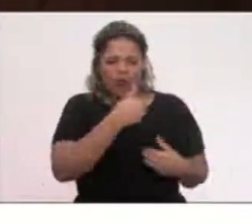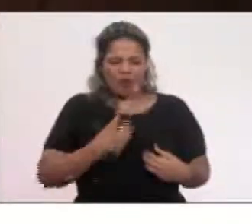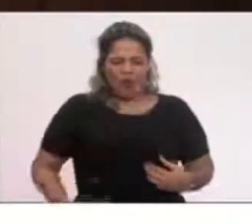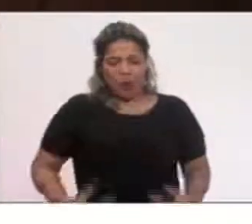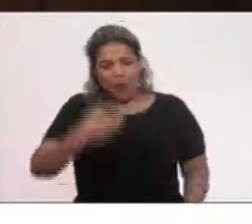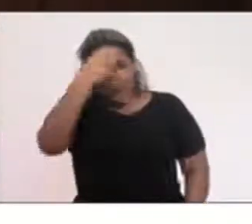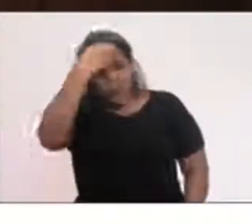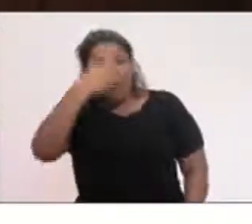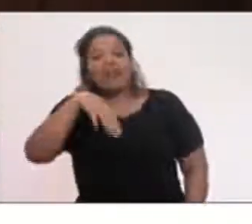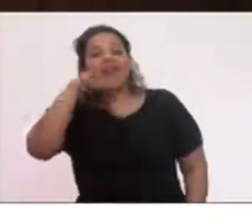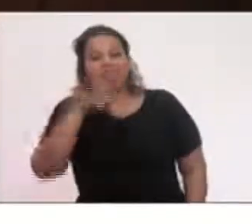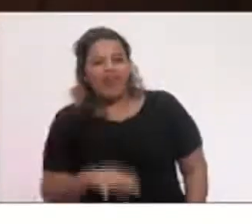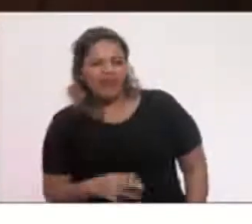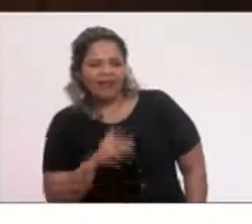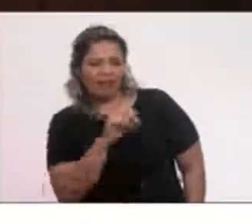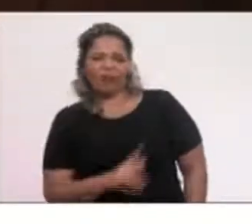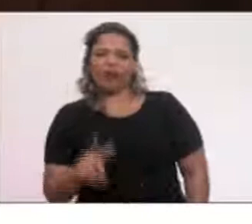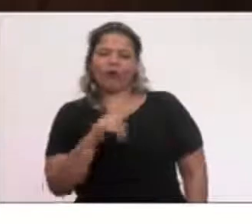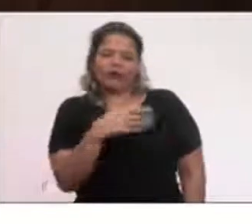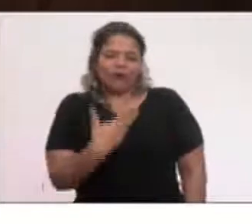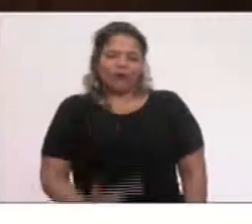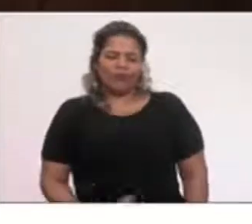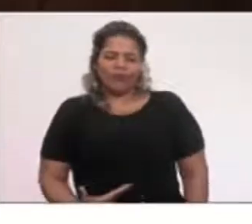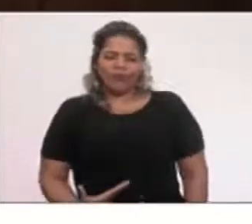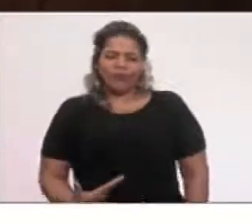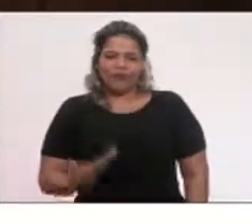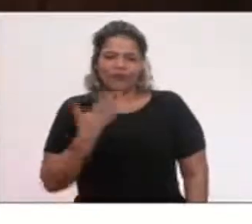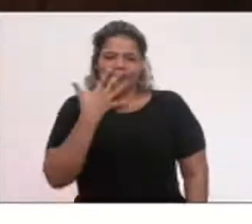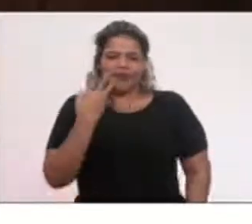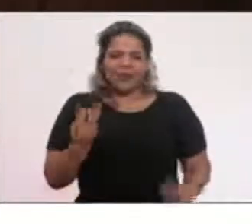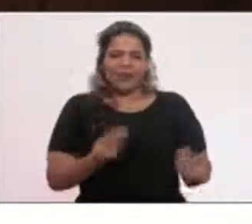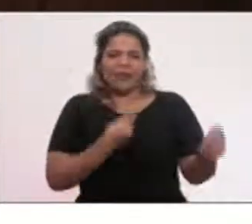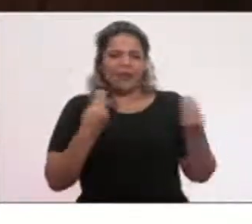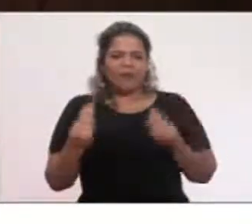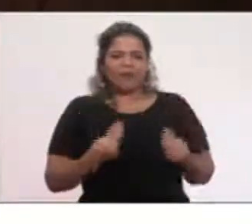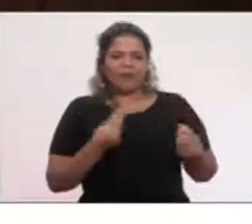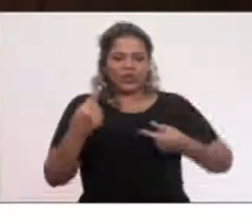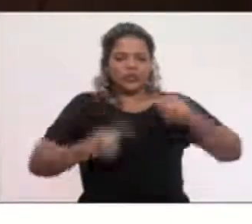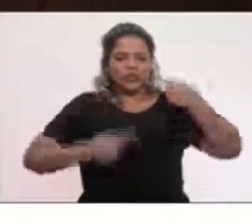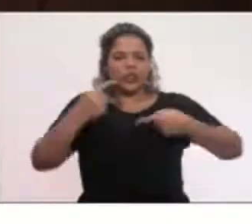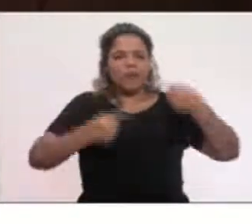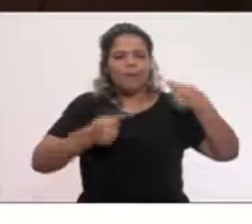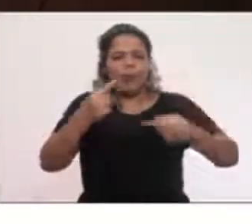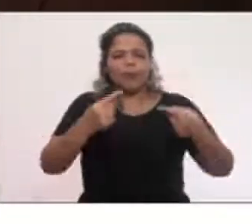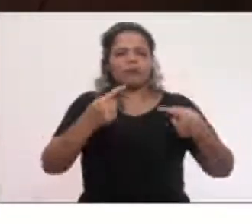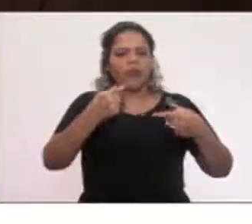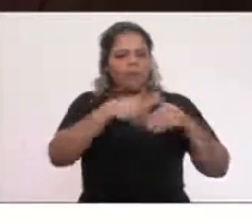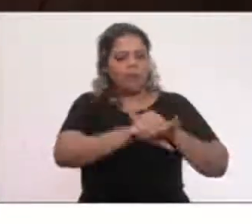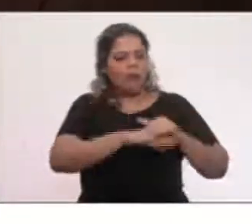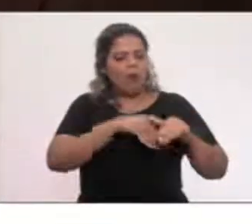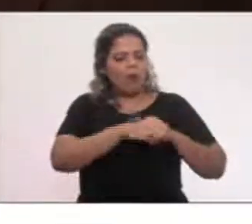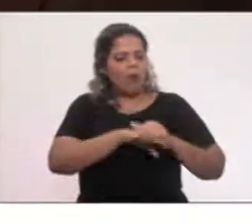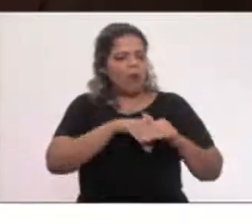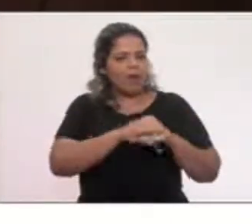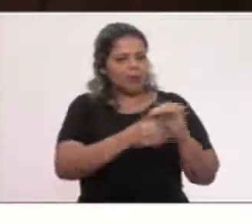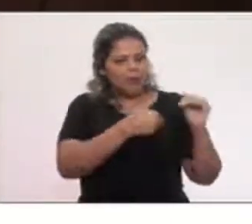governantes ou da lógica sedenta pela disputa da poupança pública, como é o